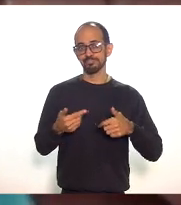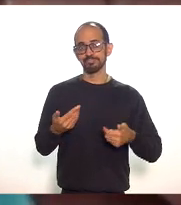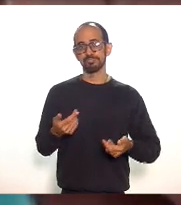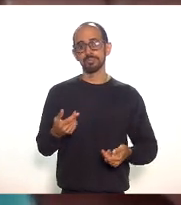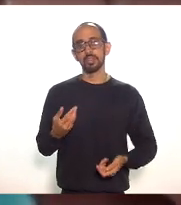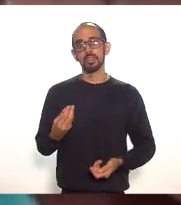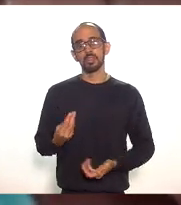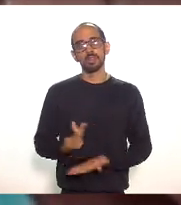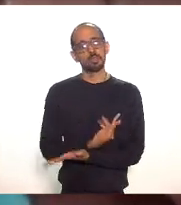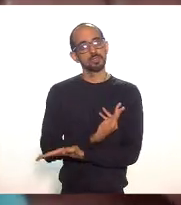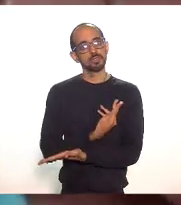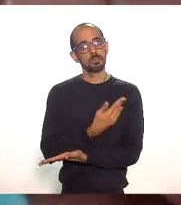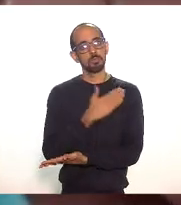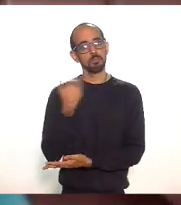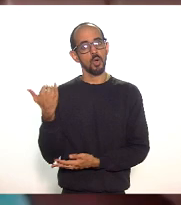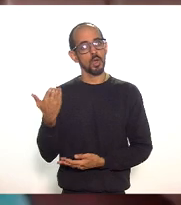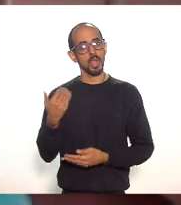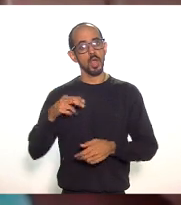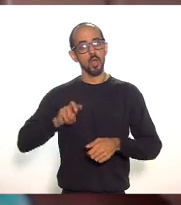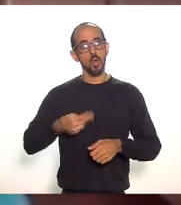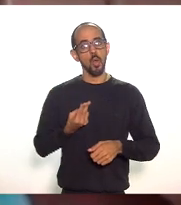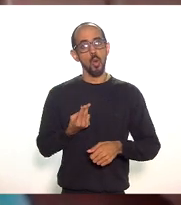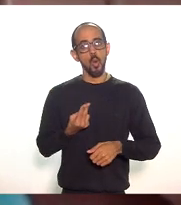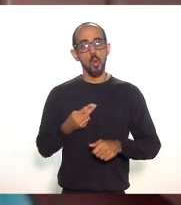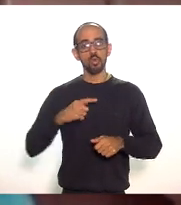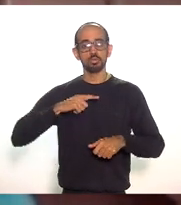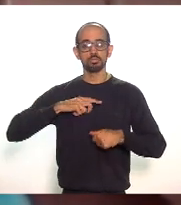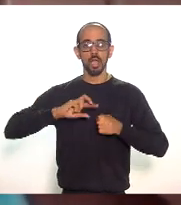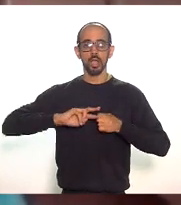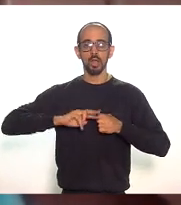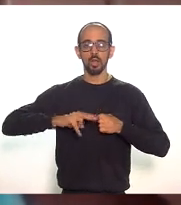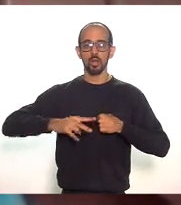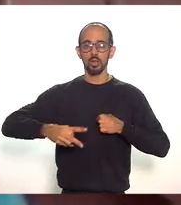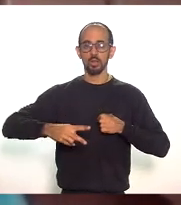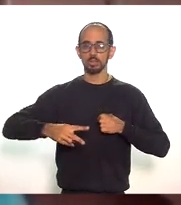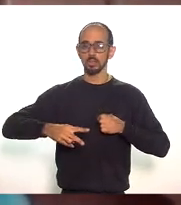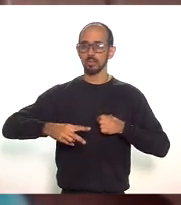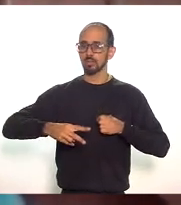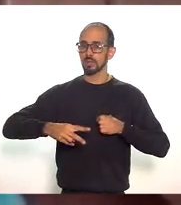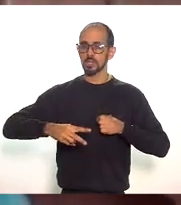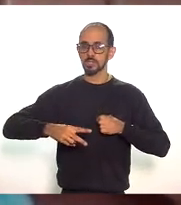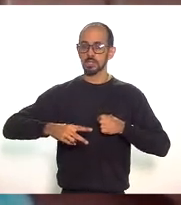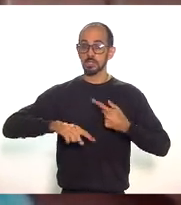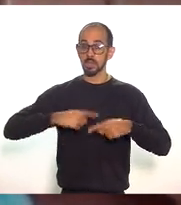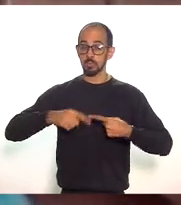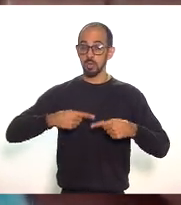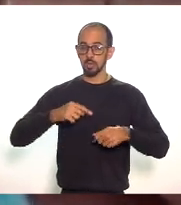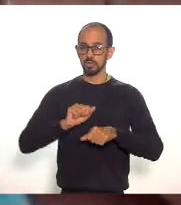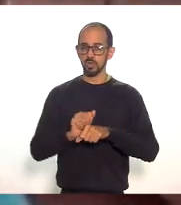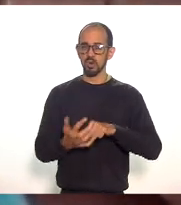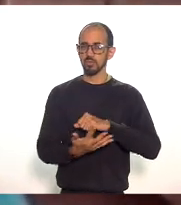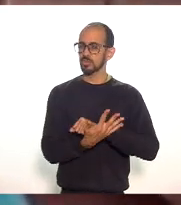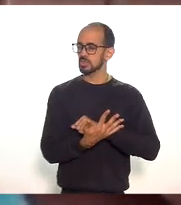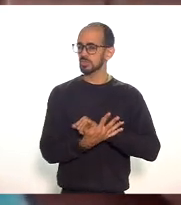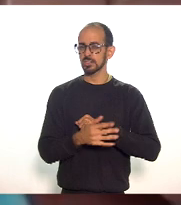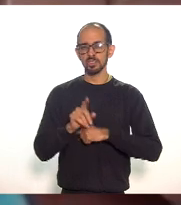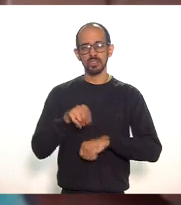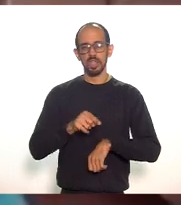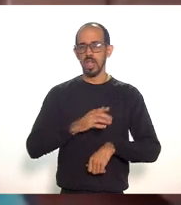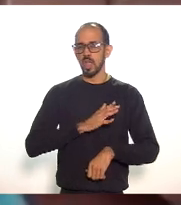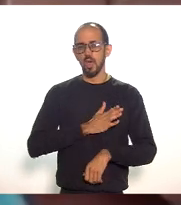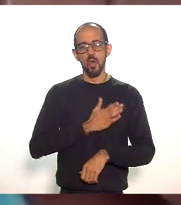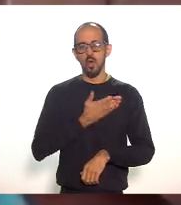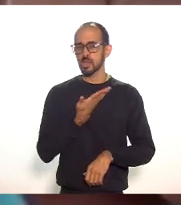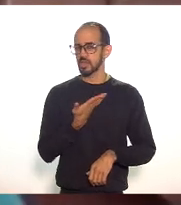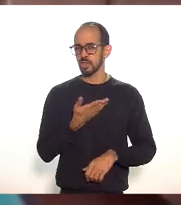não morrem, as sequelas pós-Covid, deputada Tia Ju, são extremamente danosas